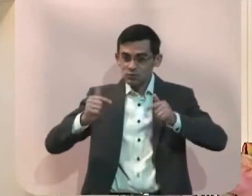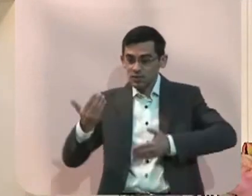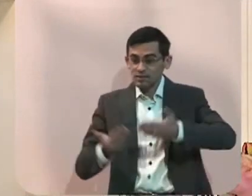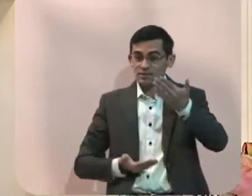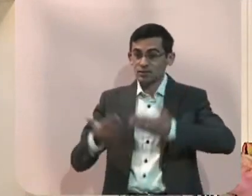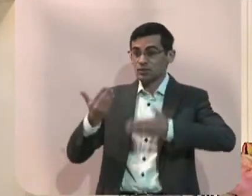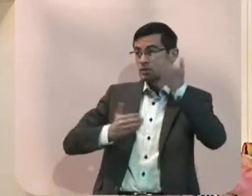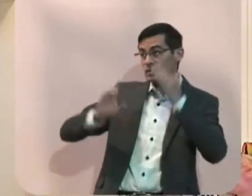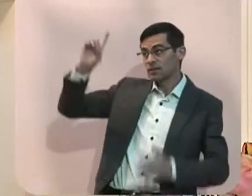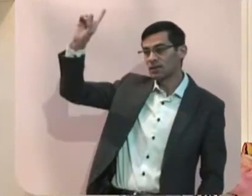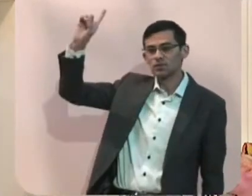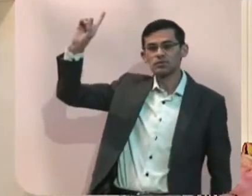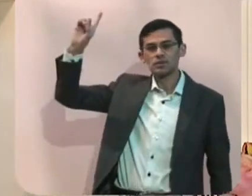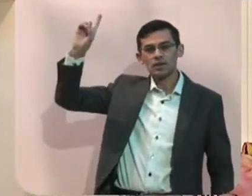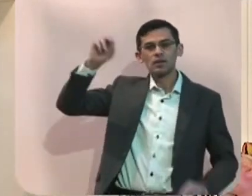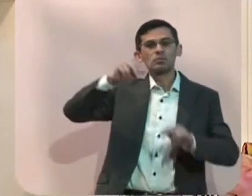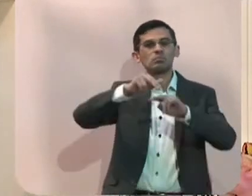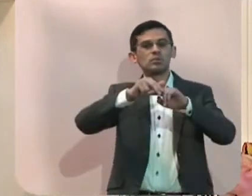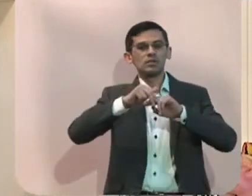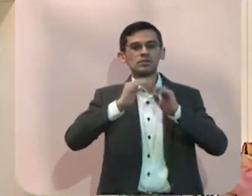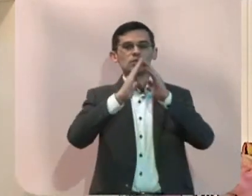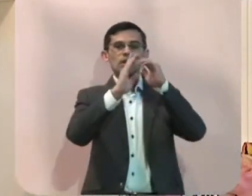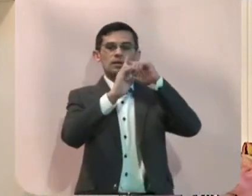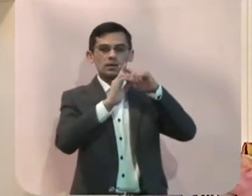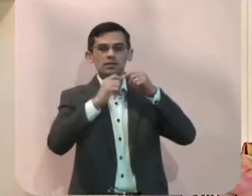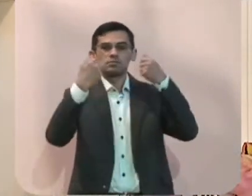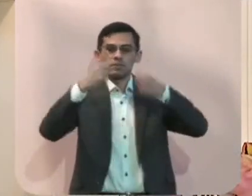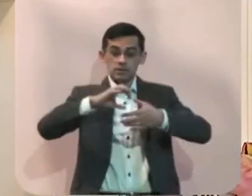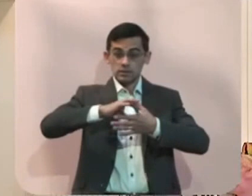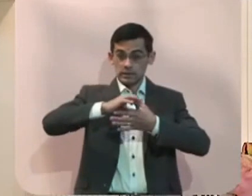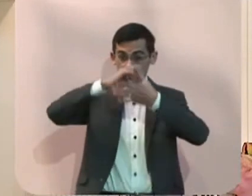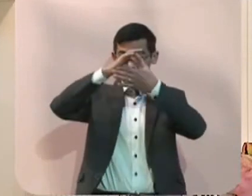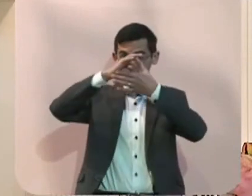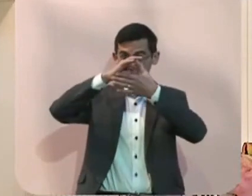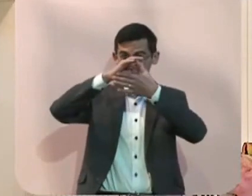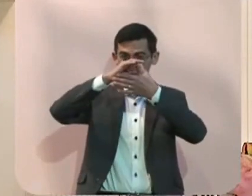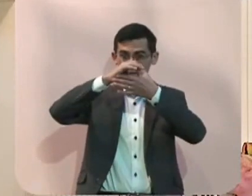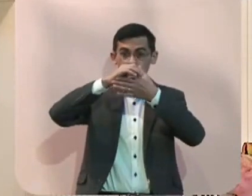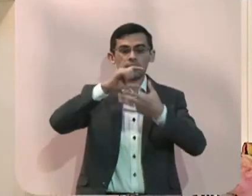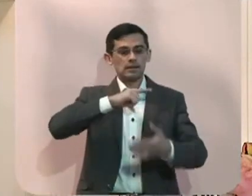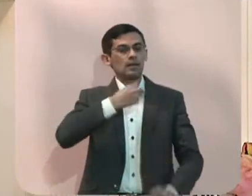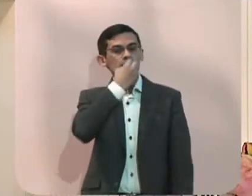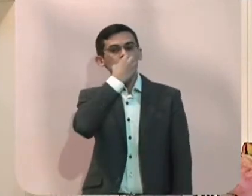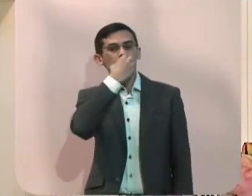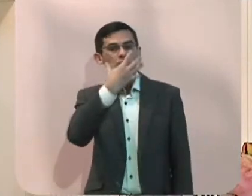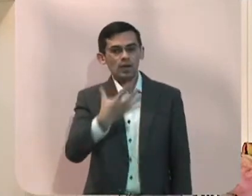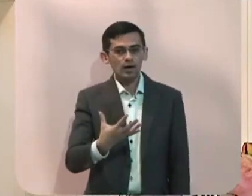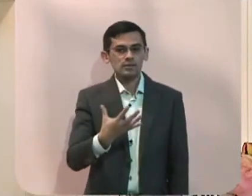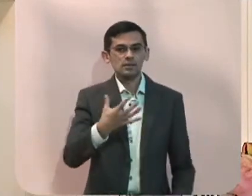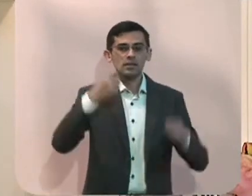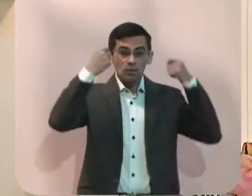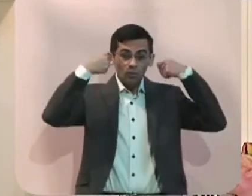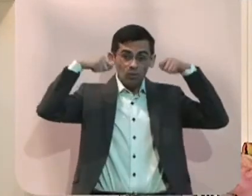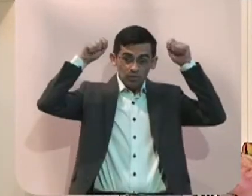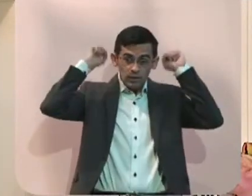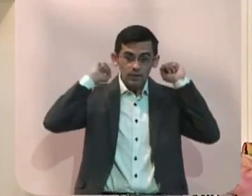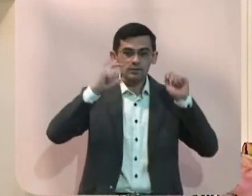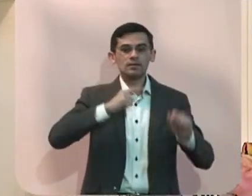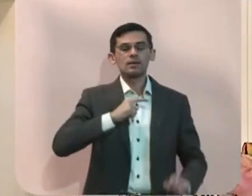Jesus Cristo. Por isso a igreja precisa de líderes que sejam gente boa, precisa de ovelhas que sejam gente